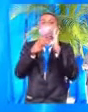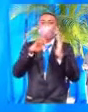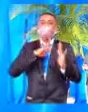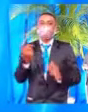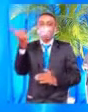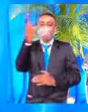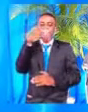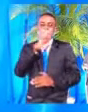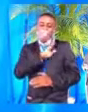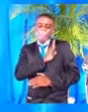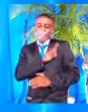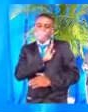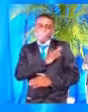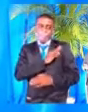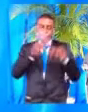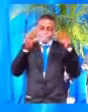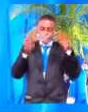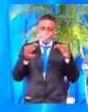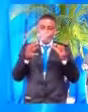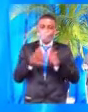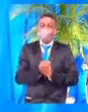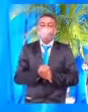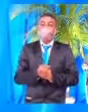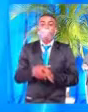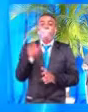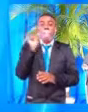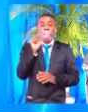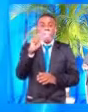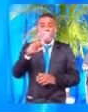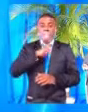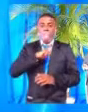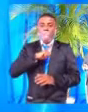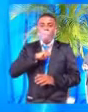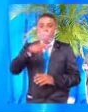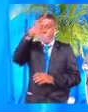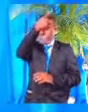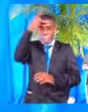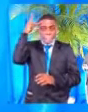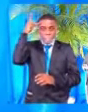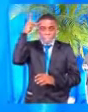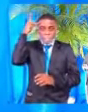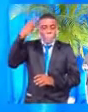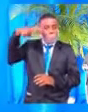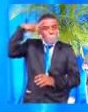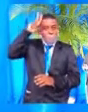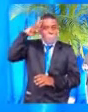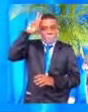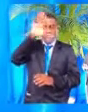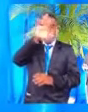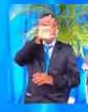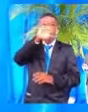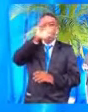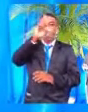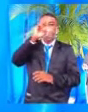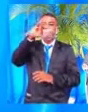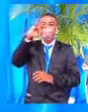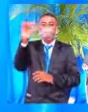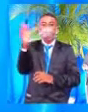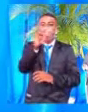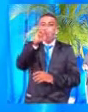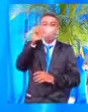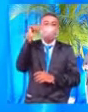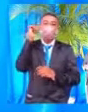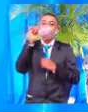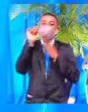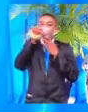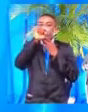coração figurativo, daquilo que representa a pessoa e a história de Edilene Paim, uma